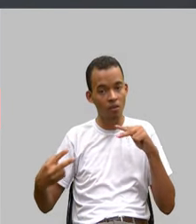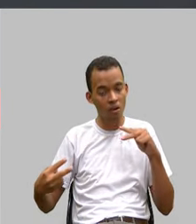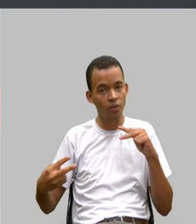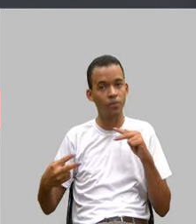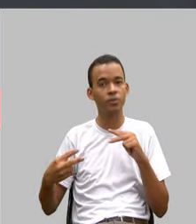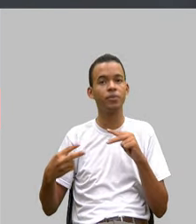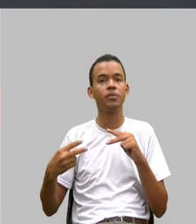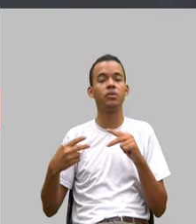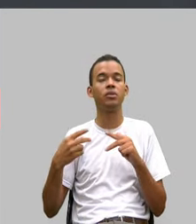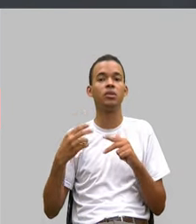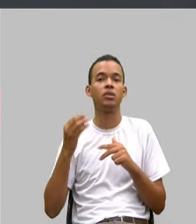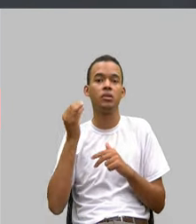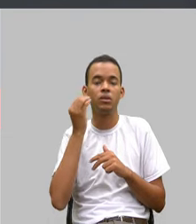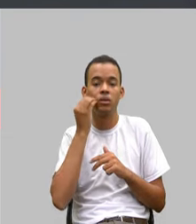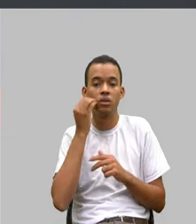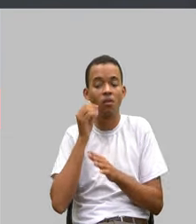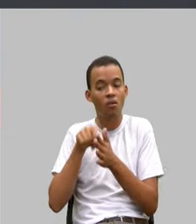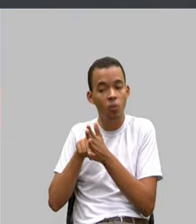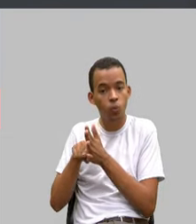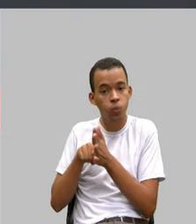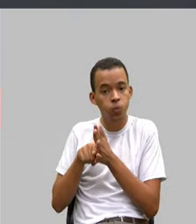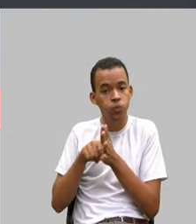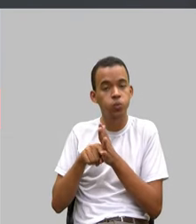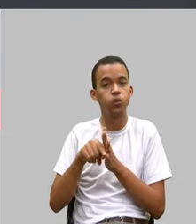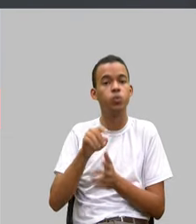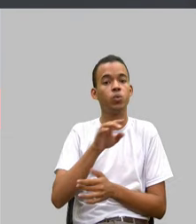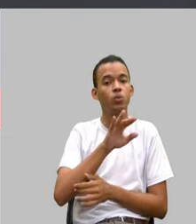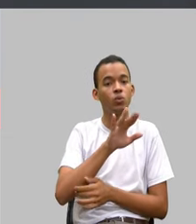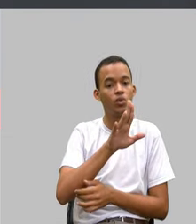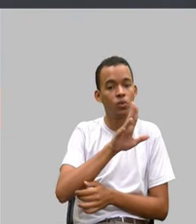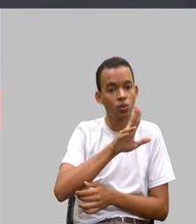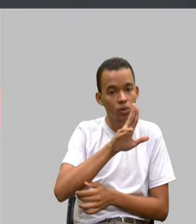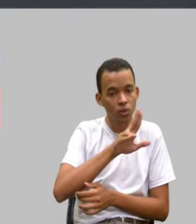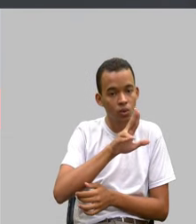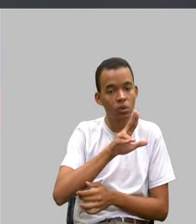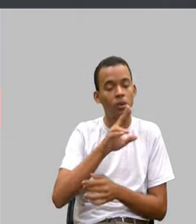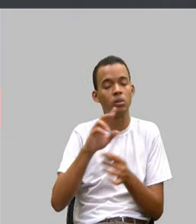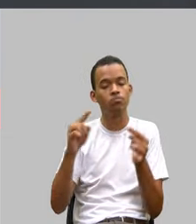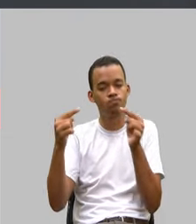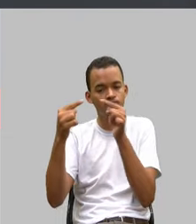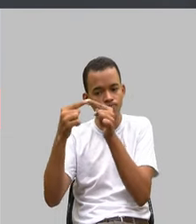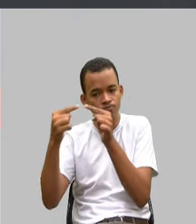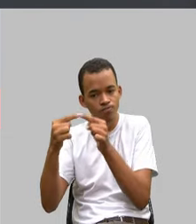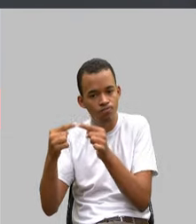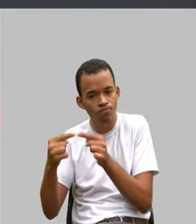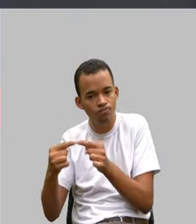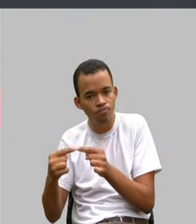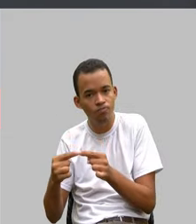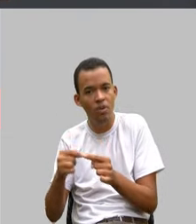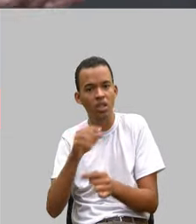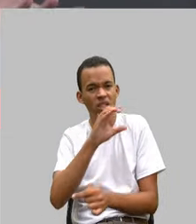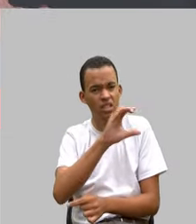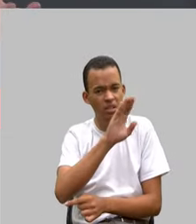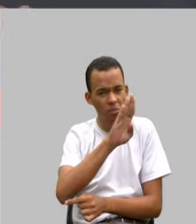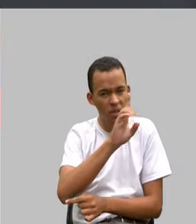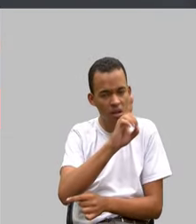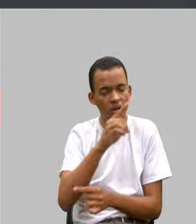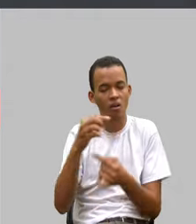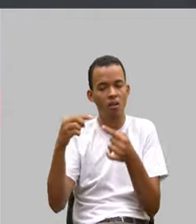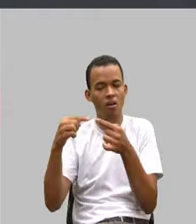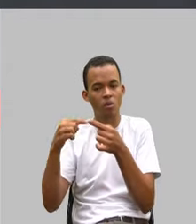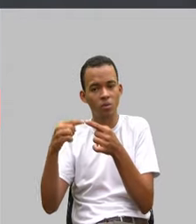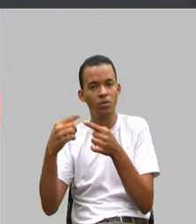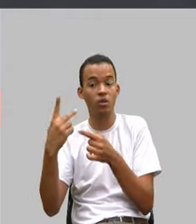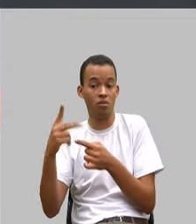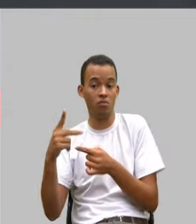pro Samuel eh os canabinoides que mais se assemelhassem ao seu tipo físico Porque como já foi dito aqui várias